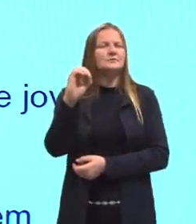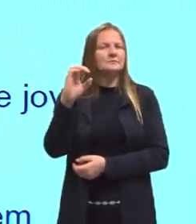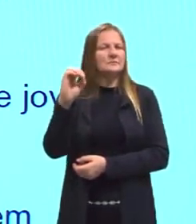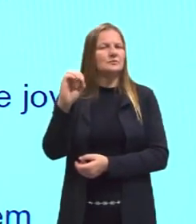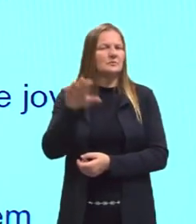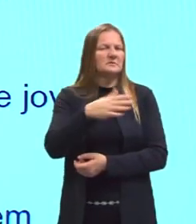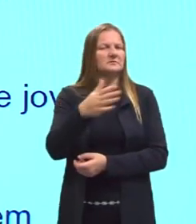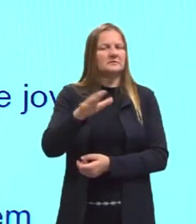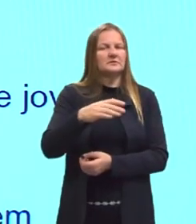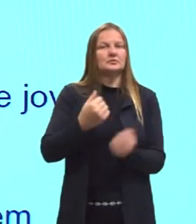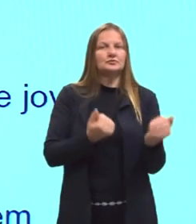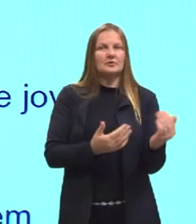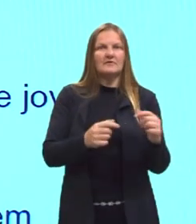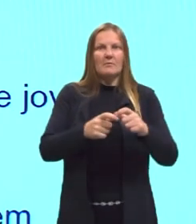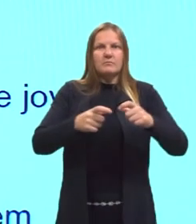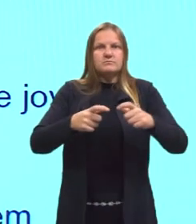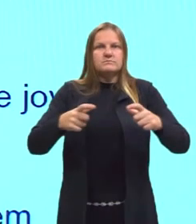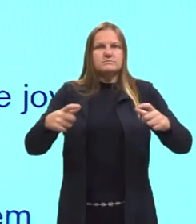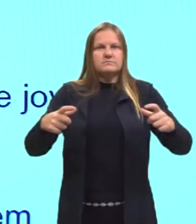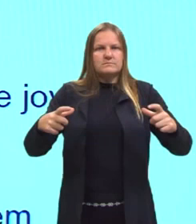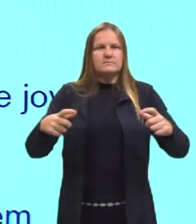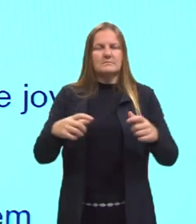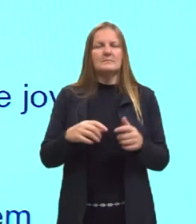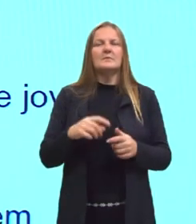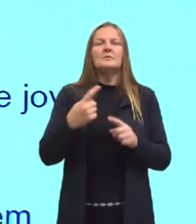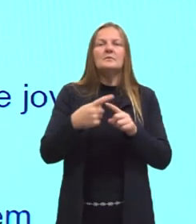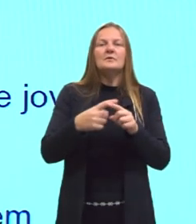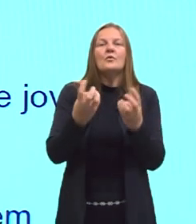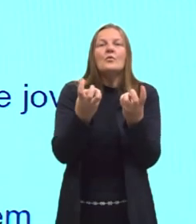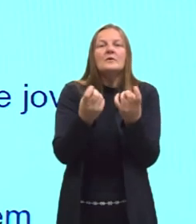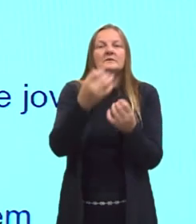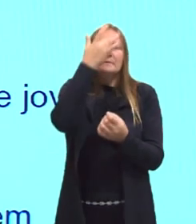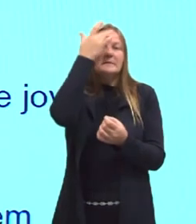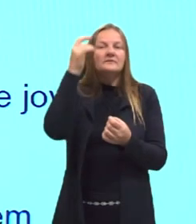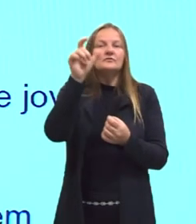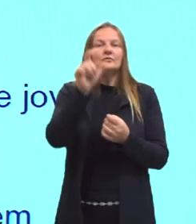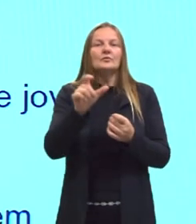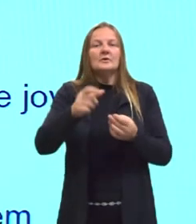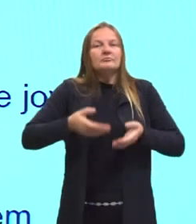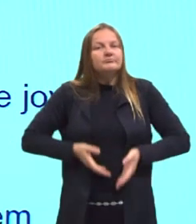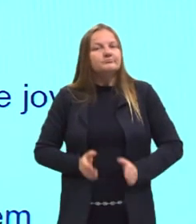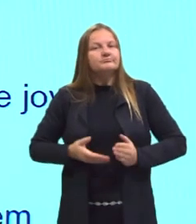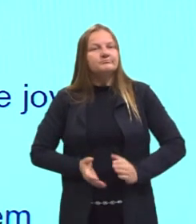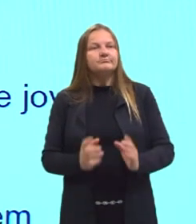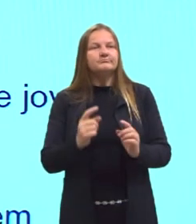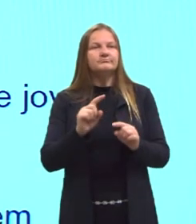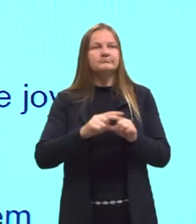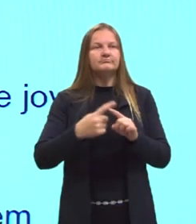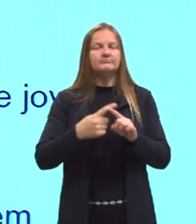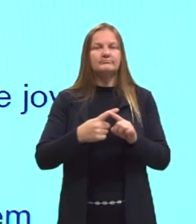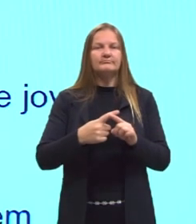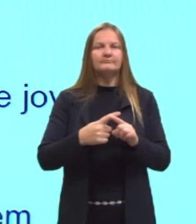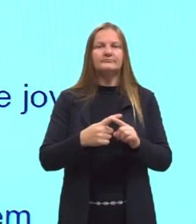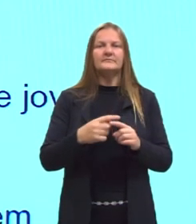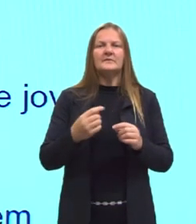nós temos um número de jovens não é muito maior do que a quantidade de pessoas né que estão nascendo desses dessas